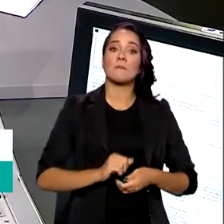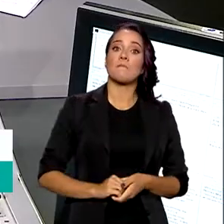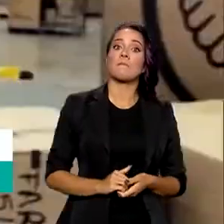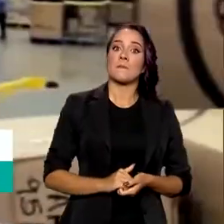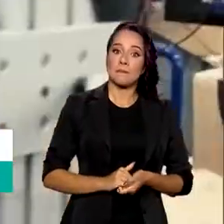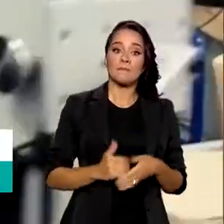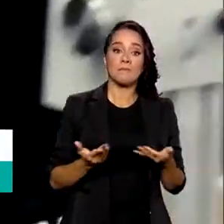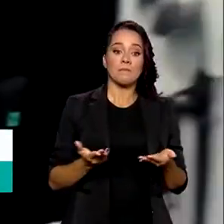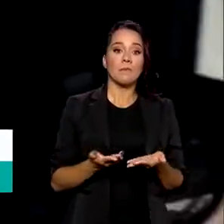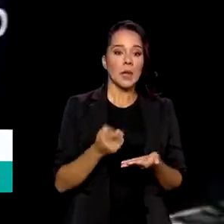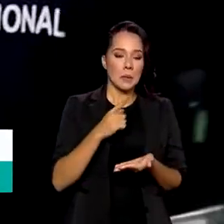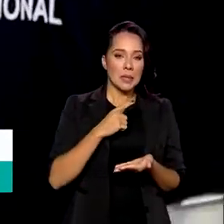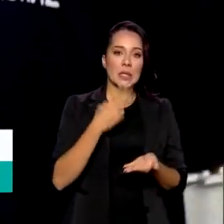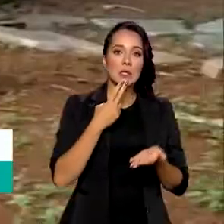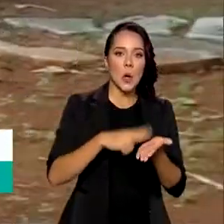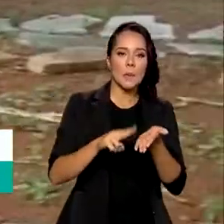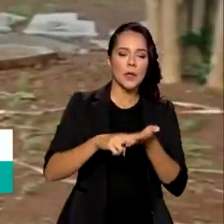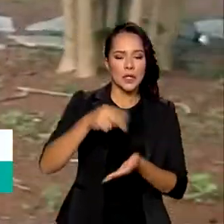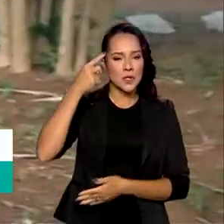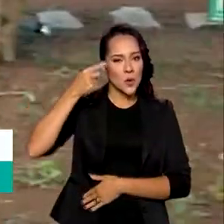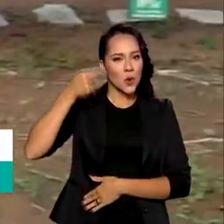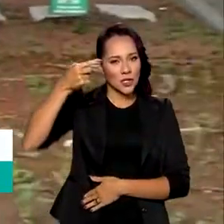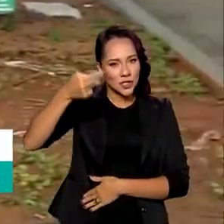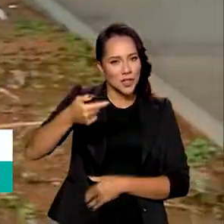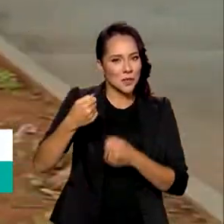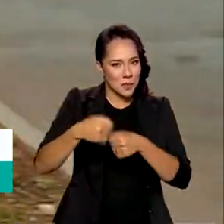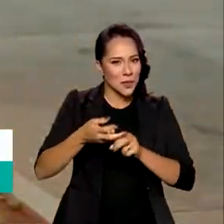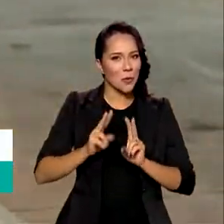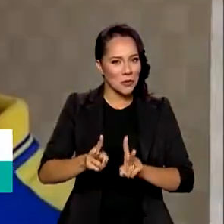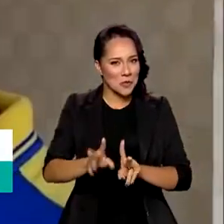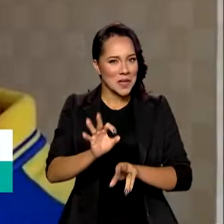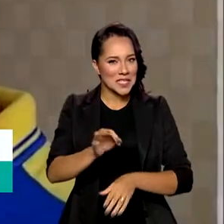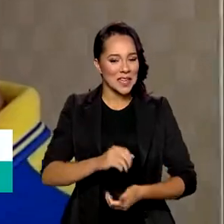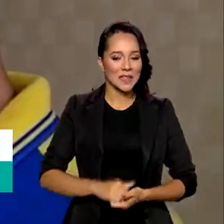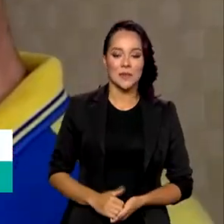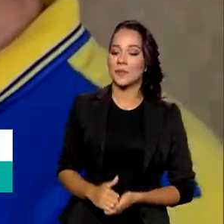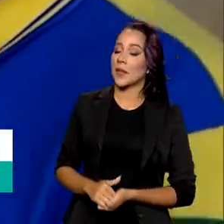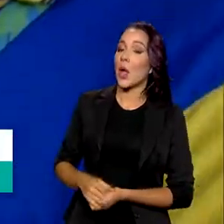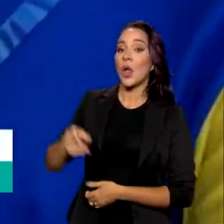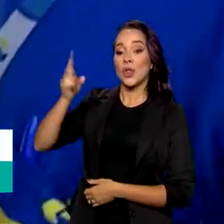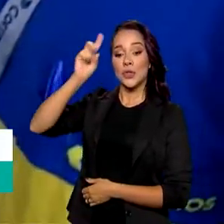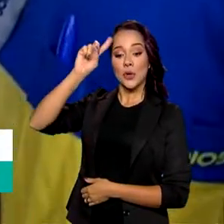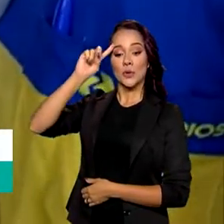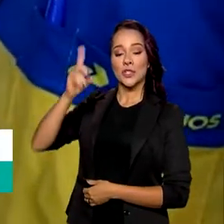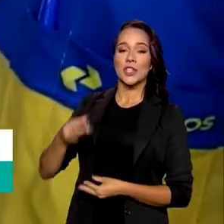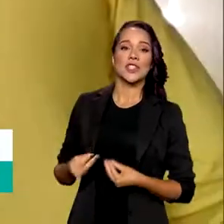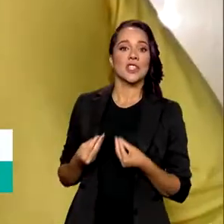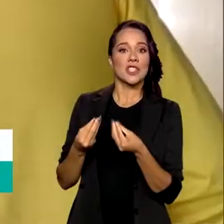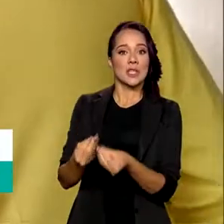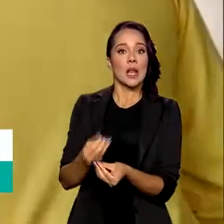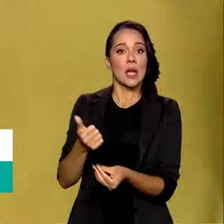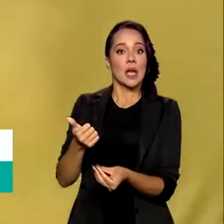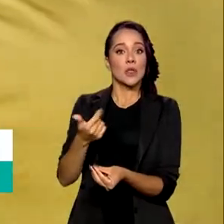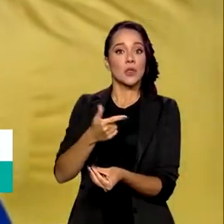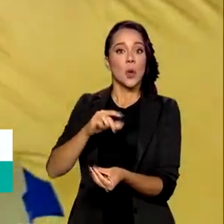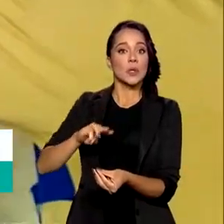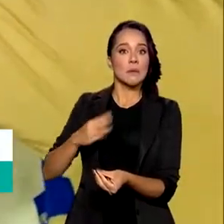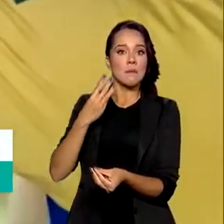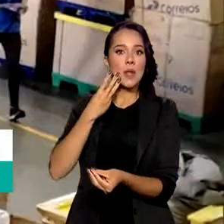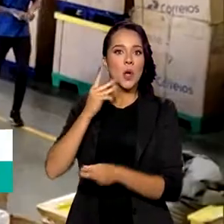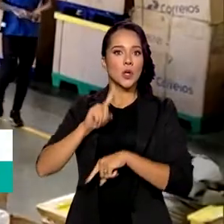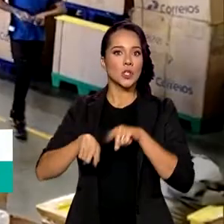logística mas tem as correspondências do dia a dia que precisa ser mantidas todos os dias a gente entrega quase 12 mil o